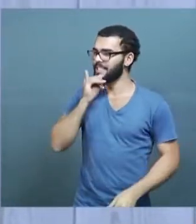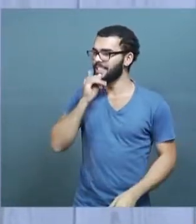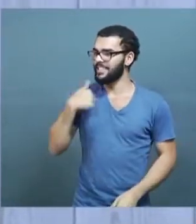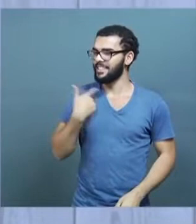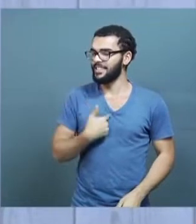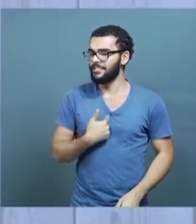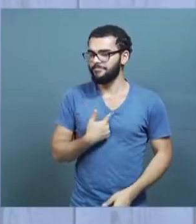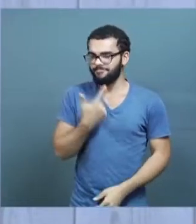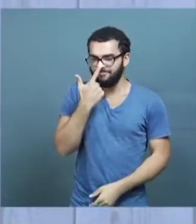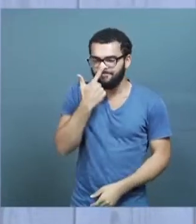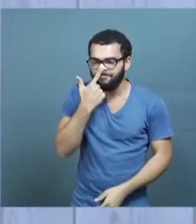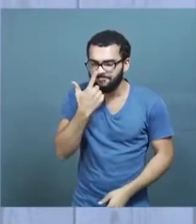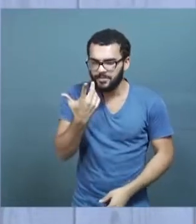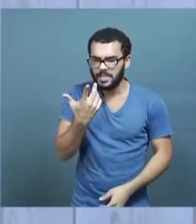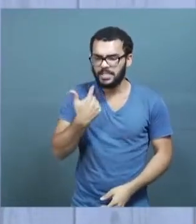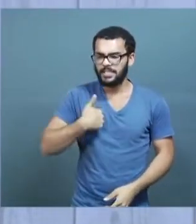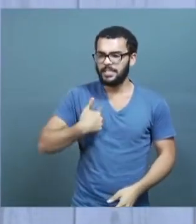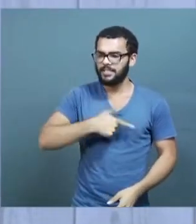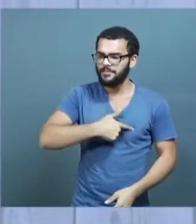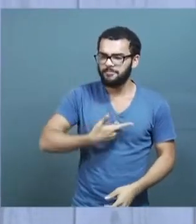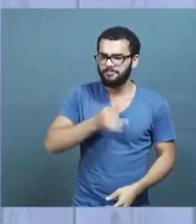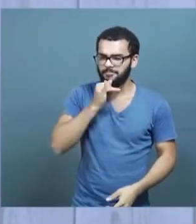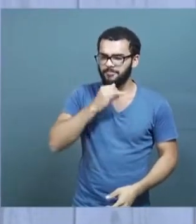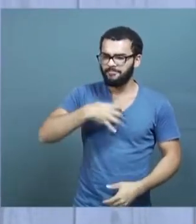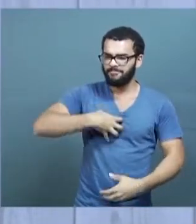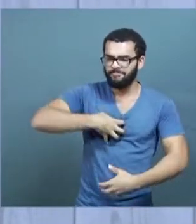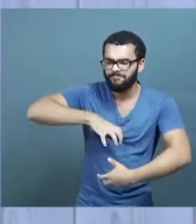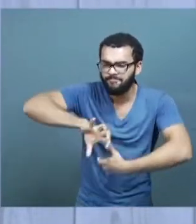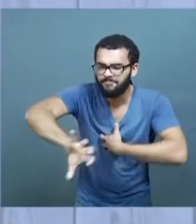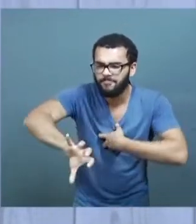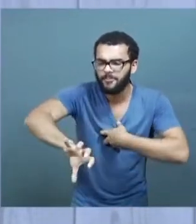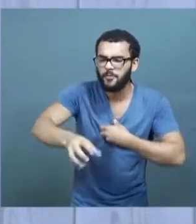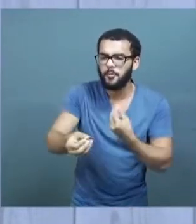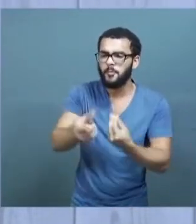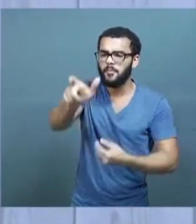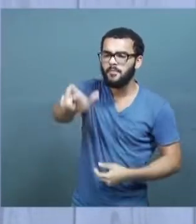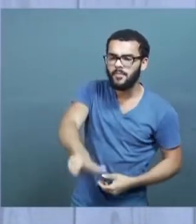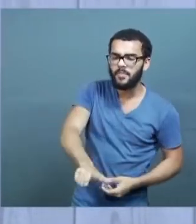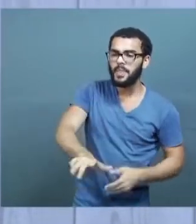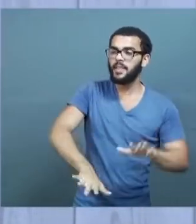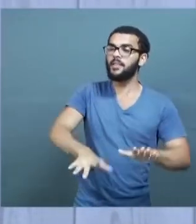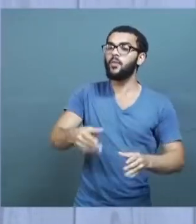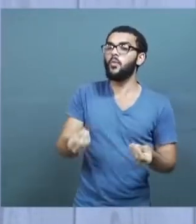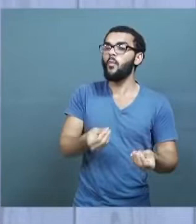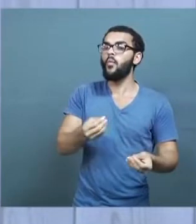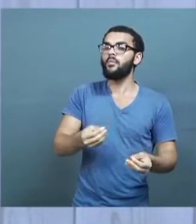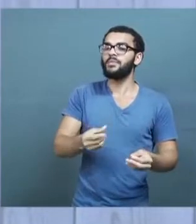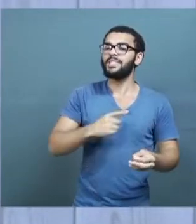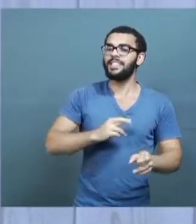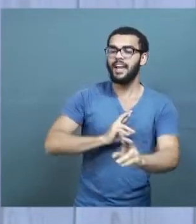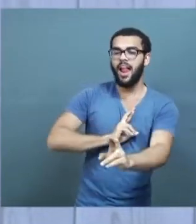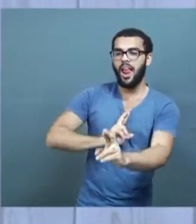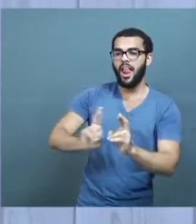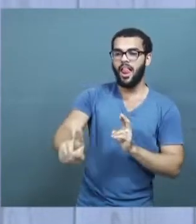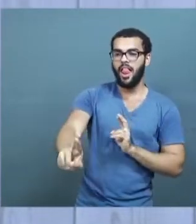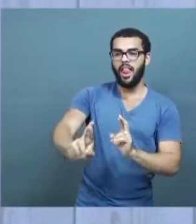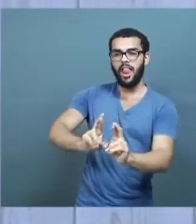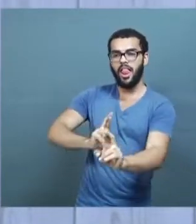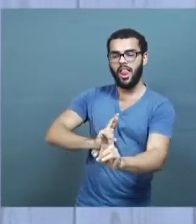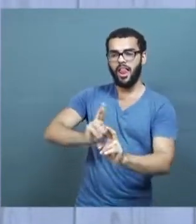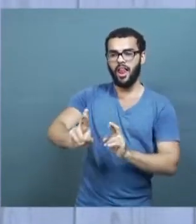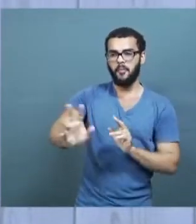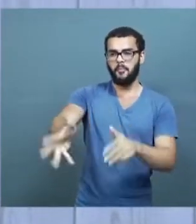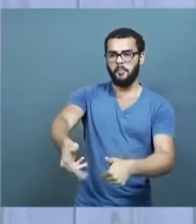reconhece a dor, o sofrimento do outro, o fortalecimento dos laços, né, a solidariedade é esse modo como eu olho